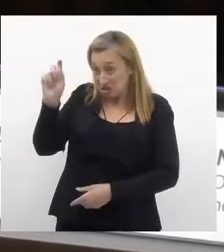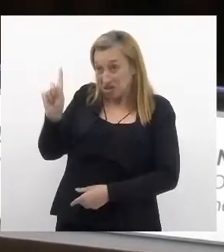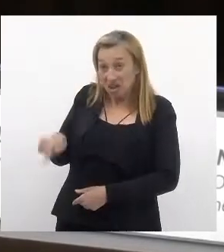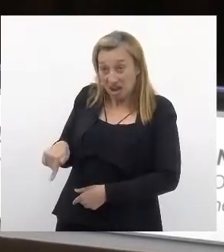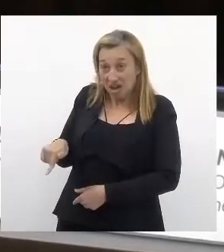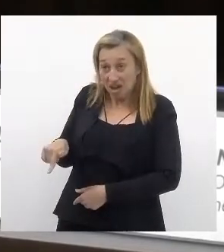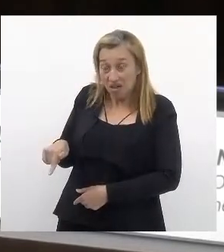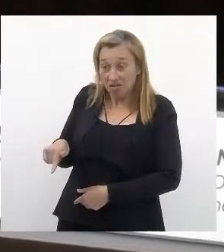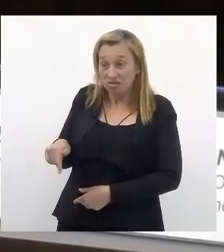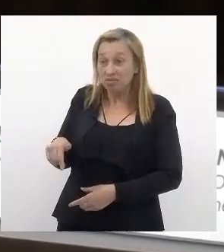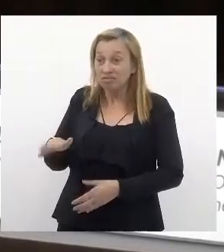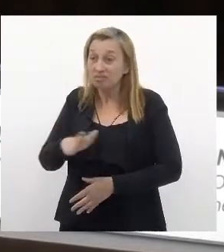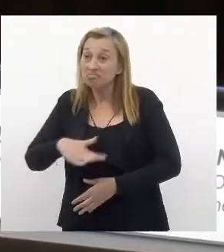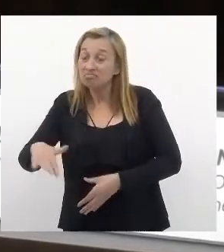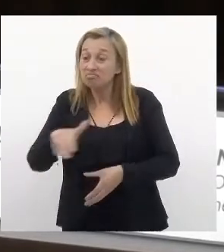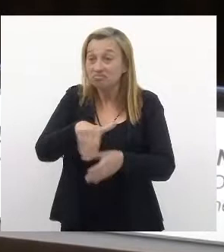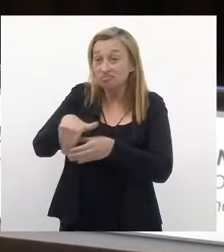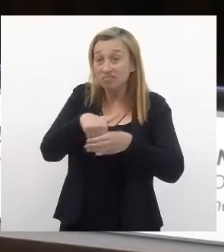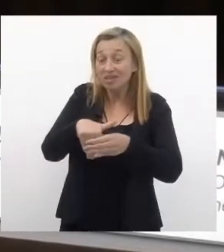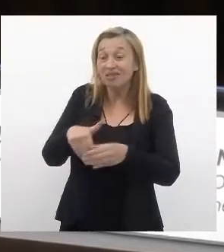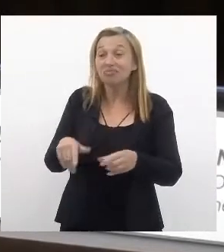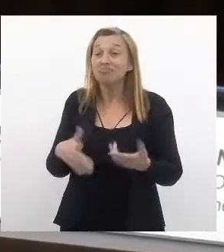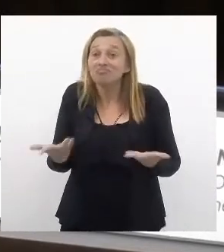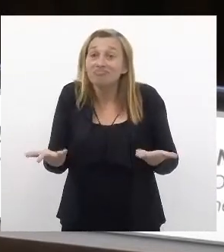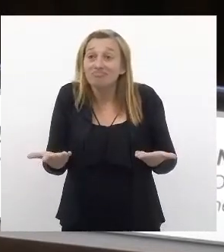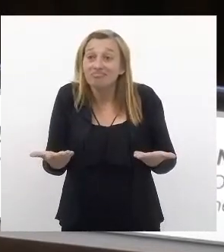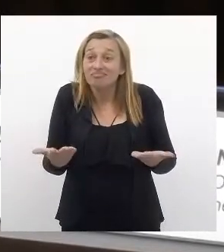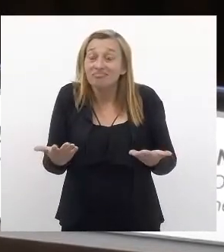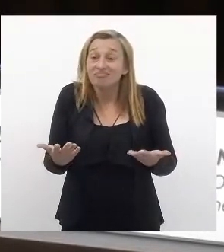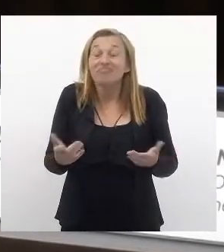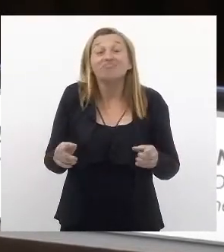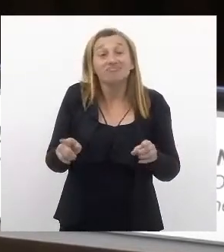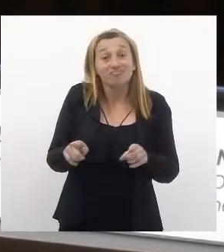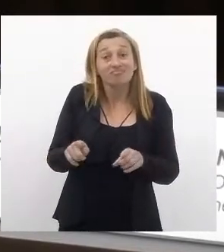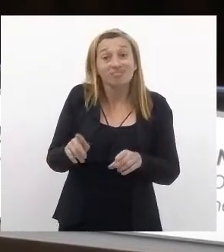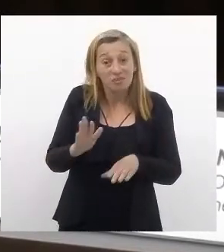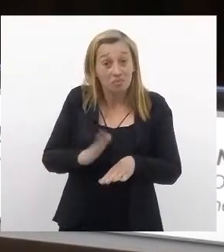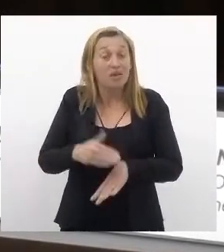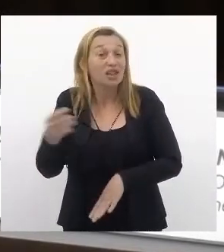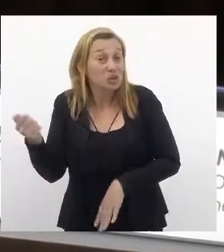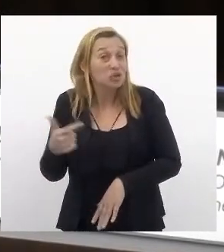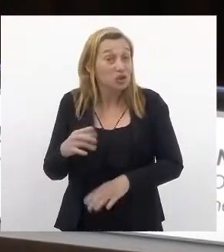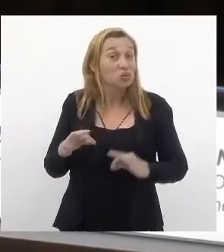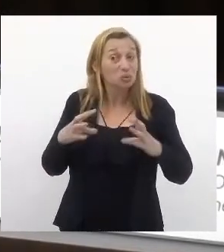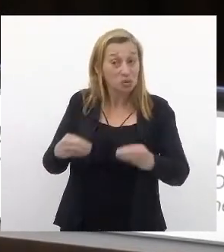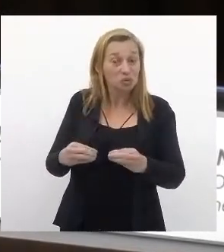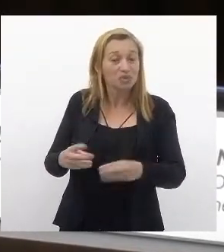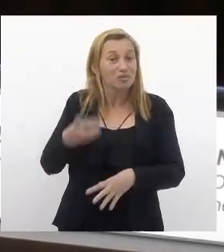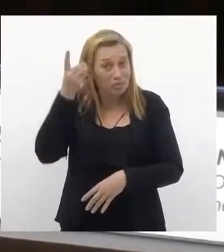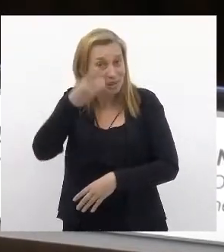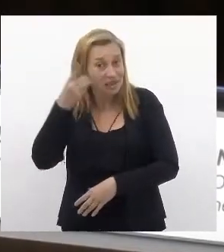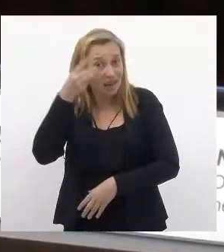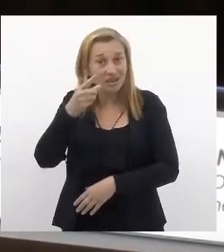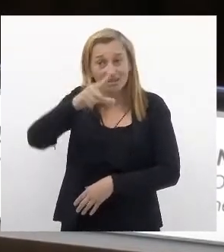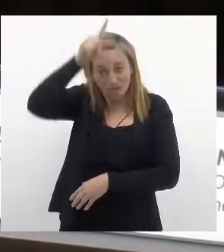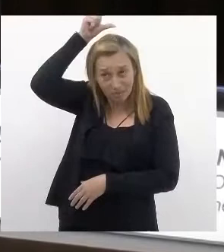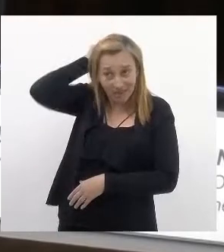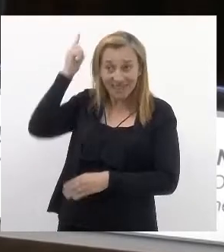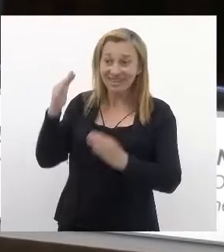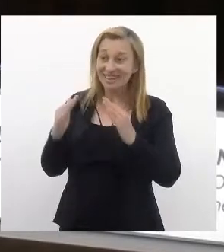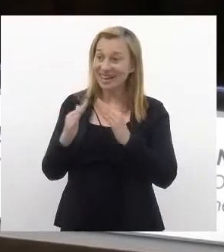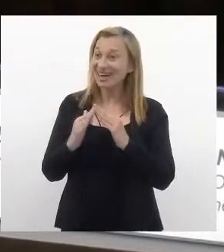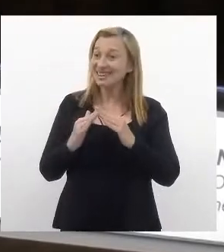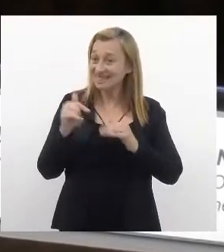campo eleitoral, além disso, e para além disso, o deputado Luiz Paulo é considerado nesta